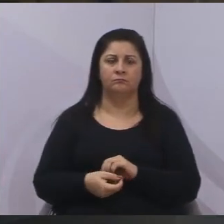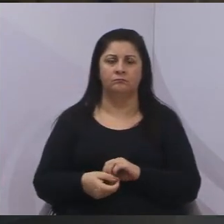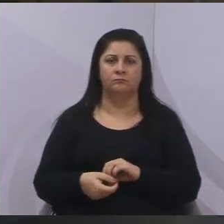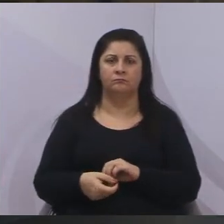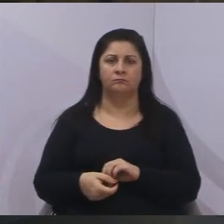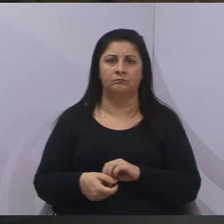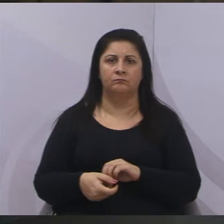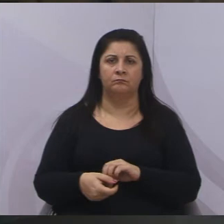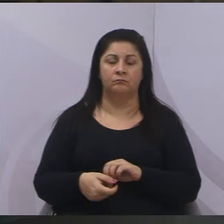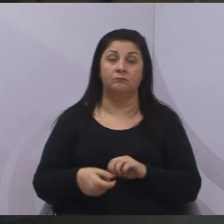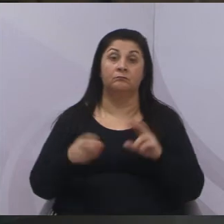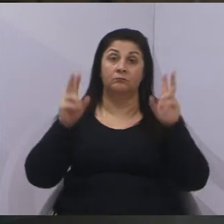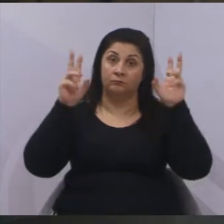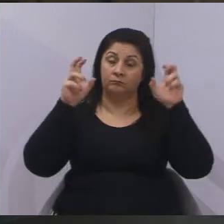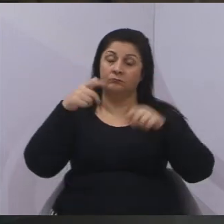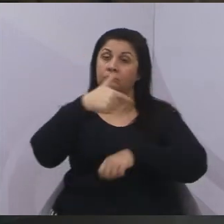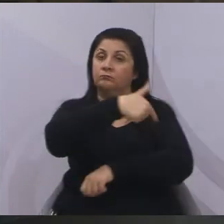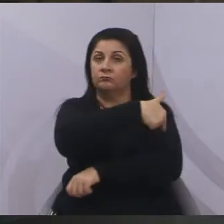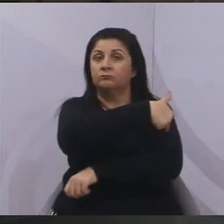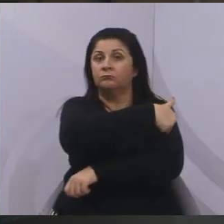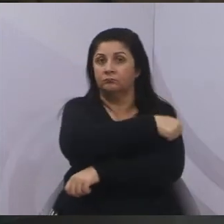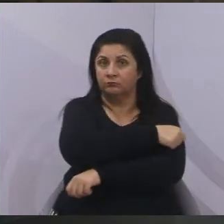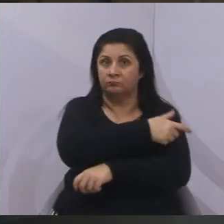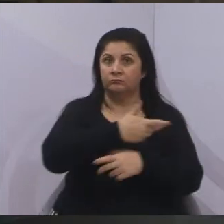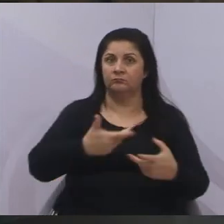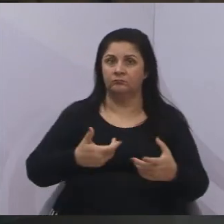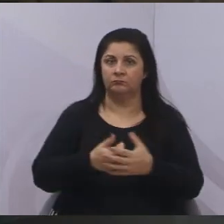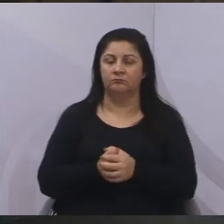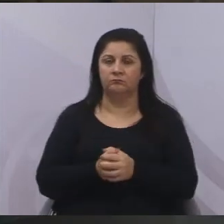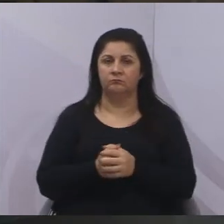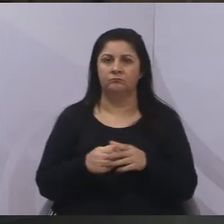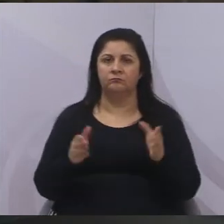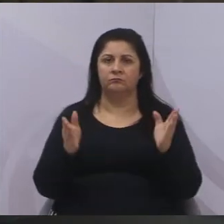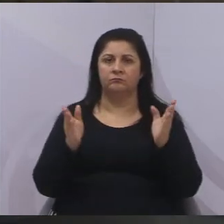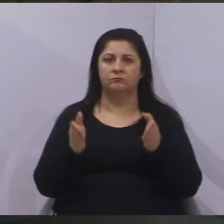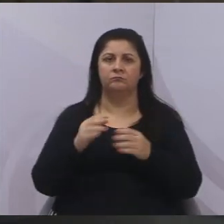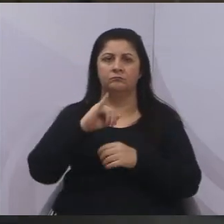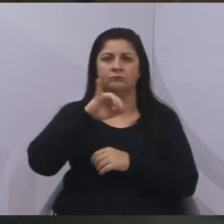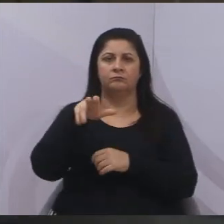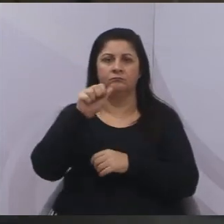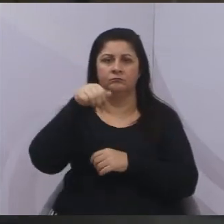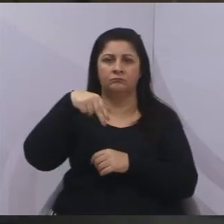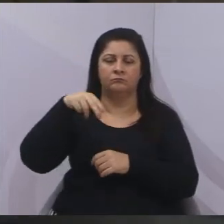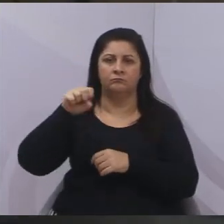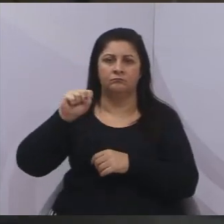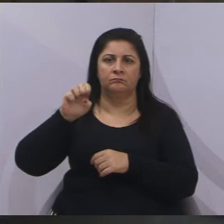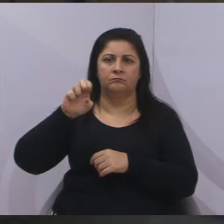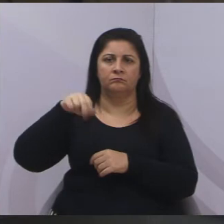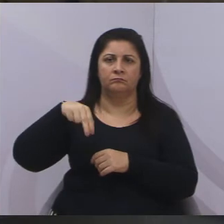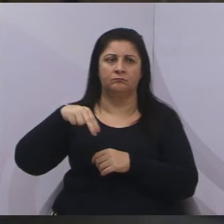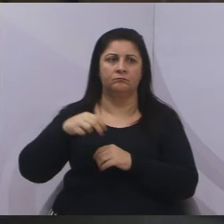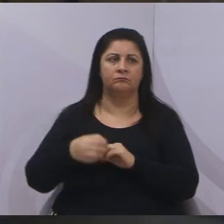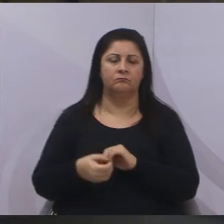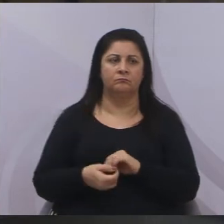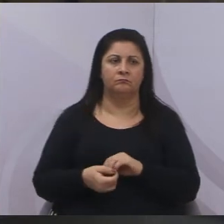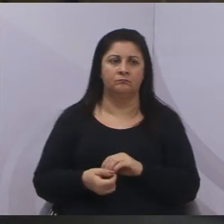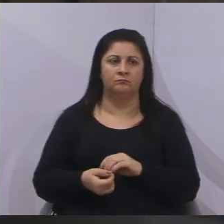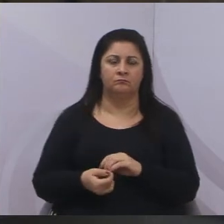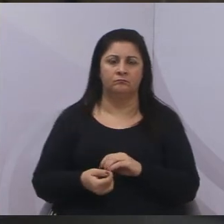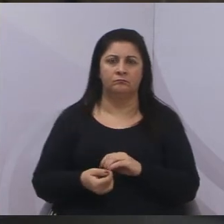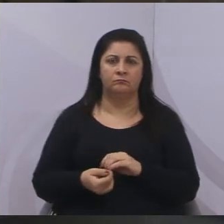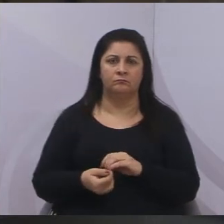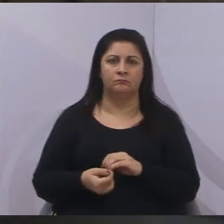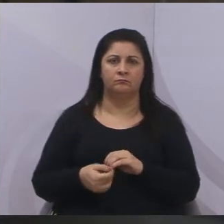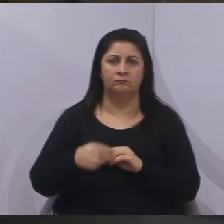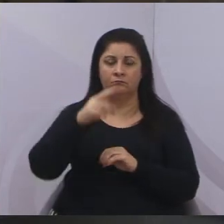de vacinação com a vacina da Janssen, né? Que foi destinado principalmente o pessoal